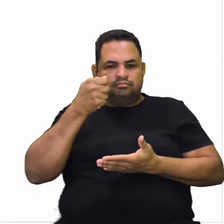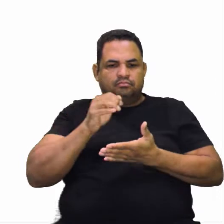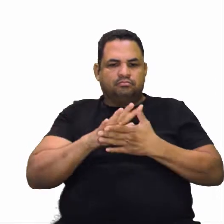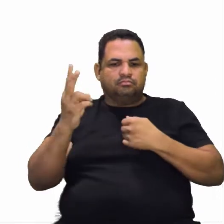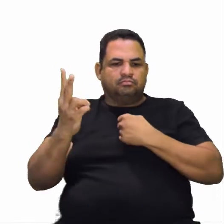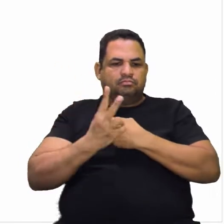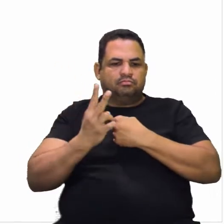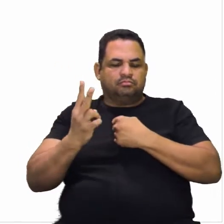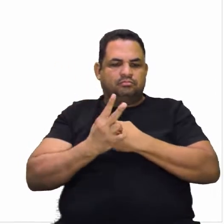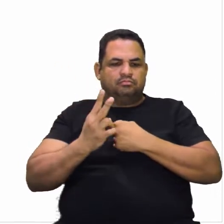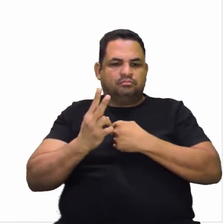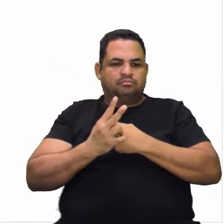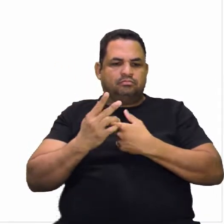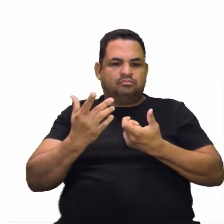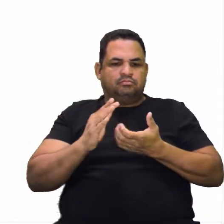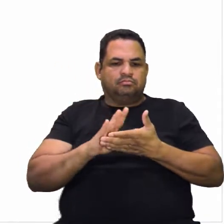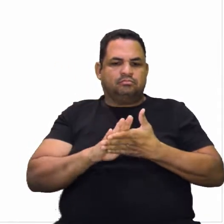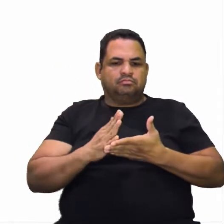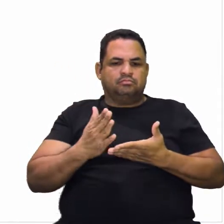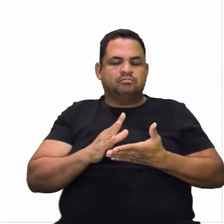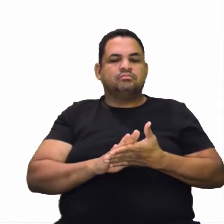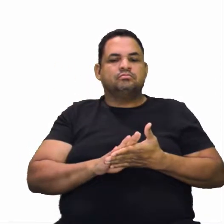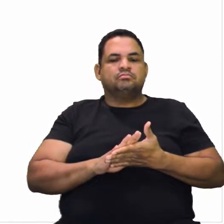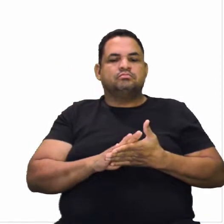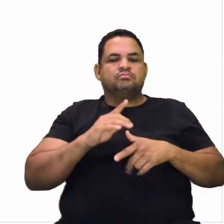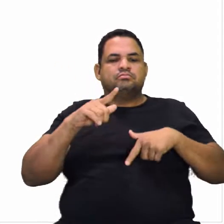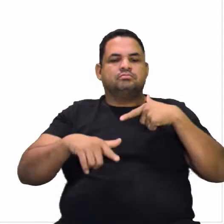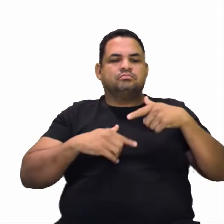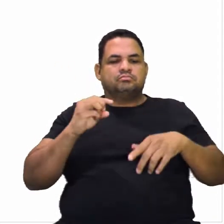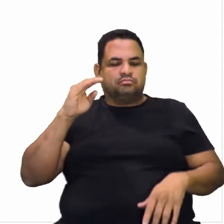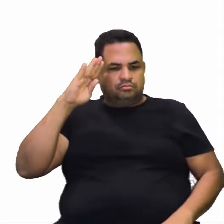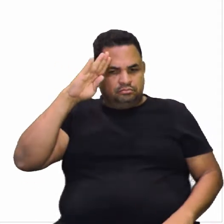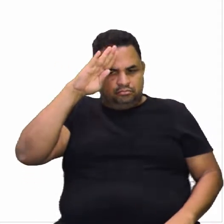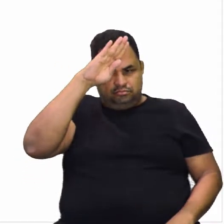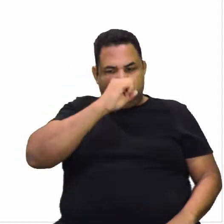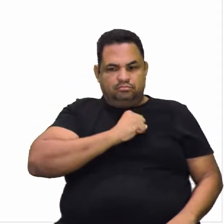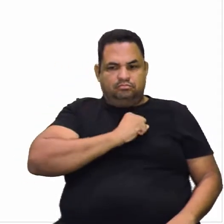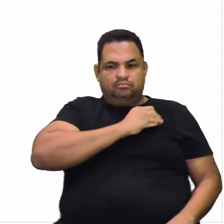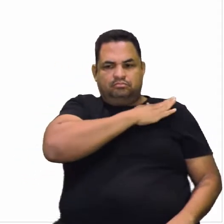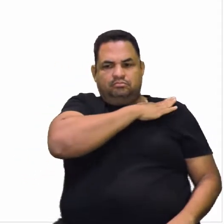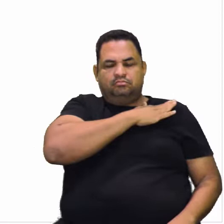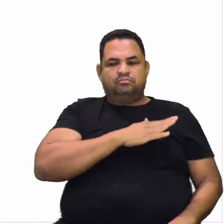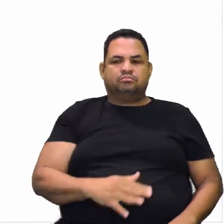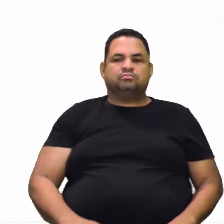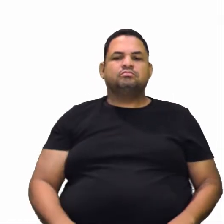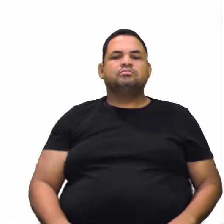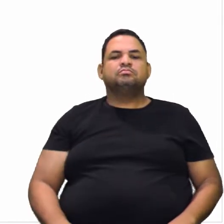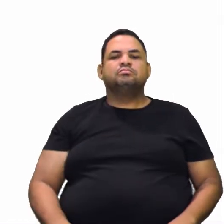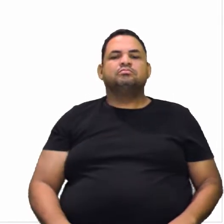proteção e o serviço militar. Estavam obrigados a isso.